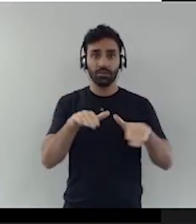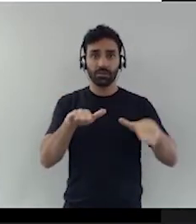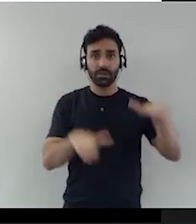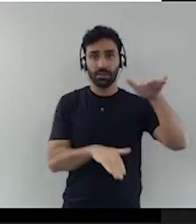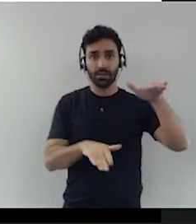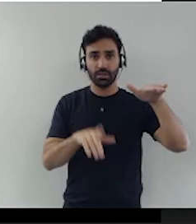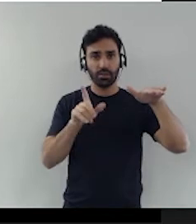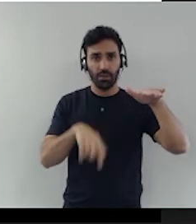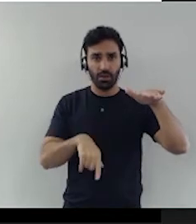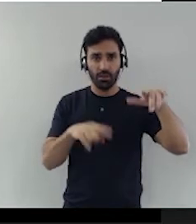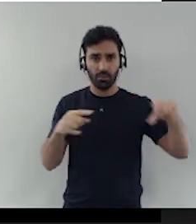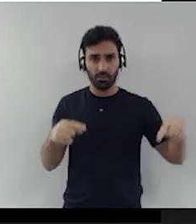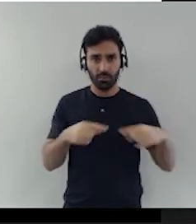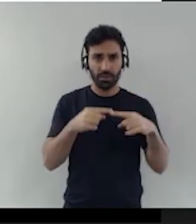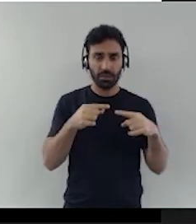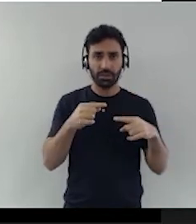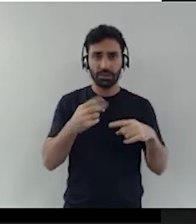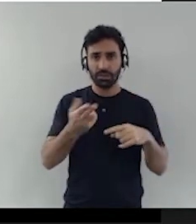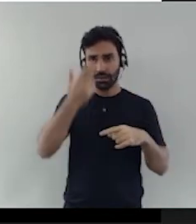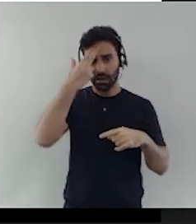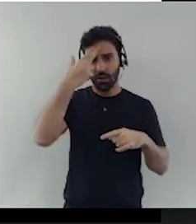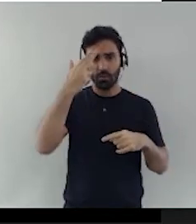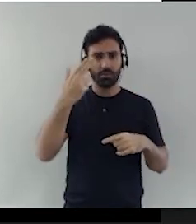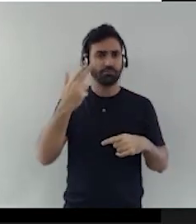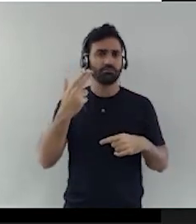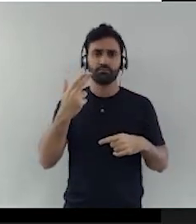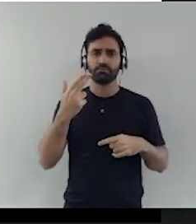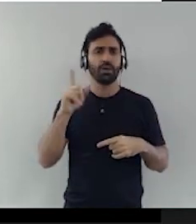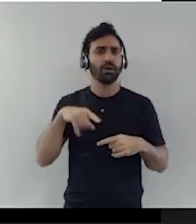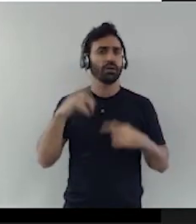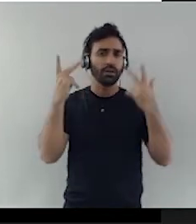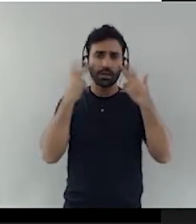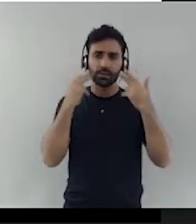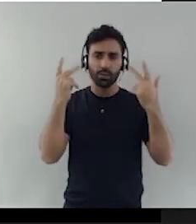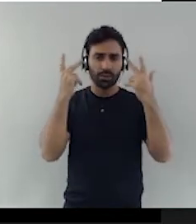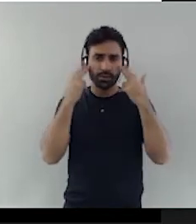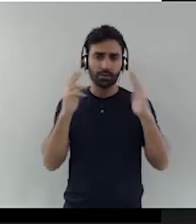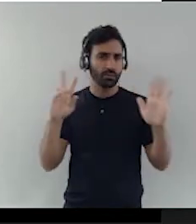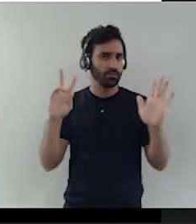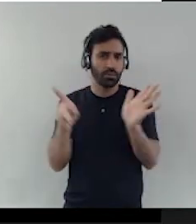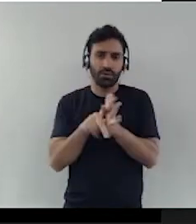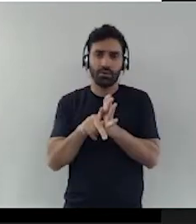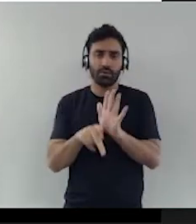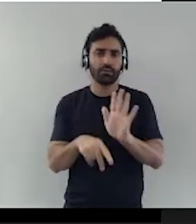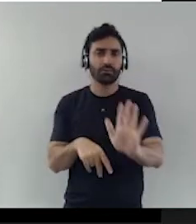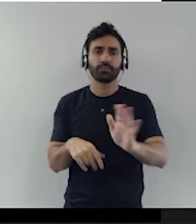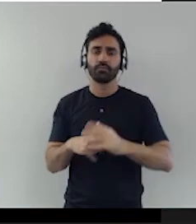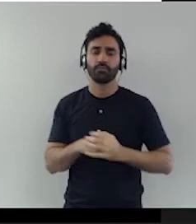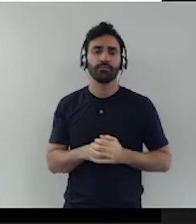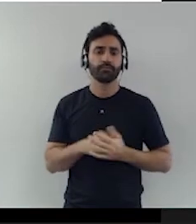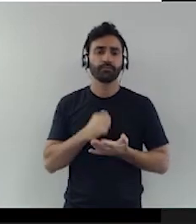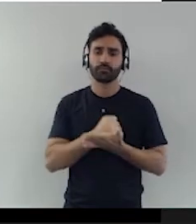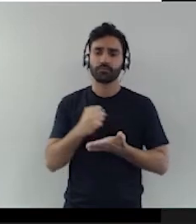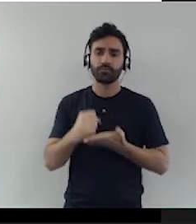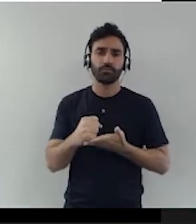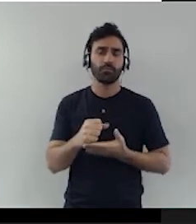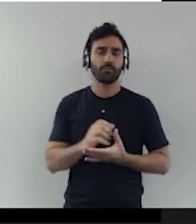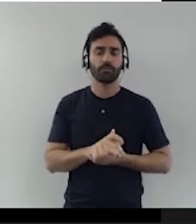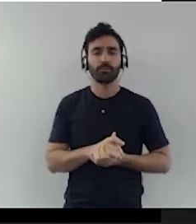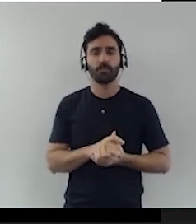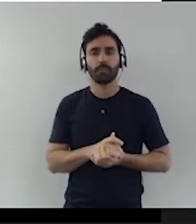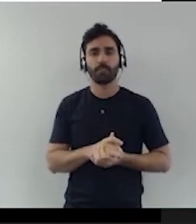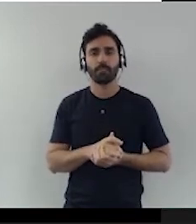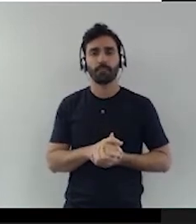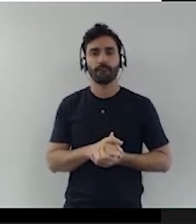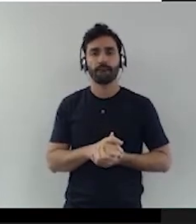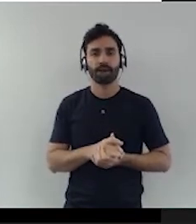é algo traumático. É natural e contingente da natureza contratual estabelecida.